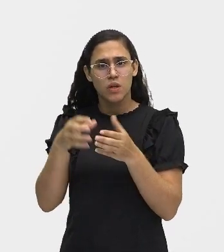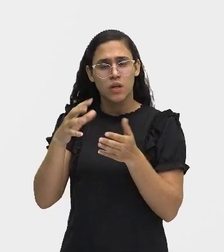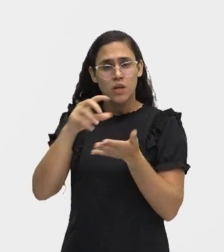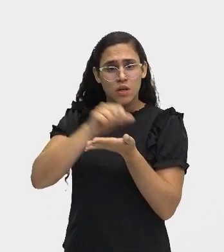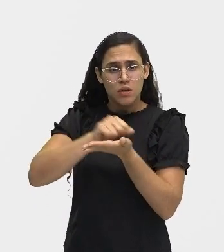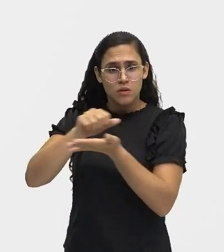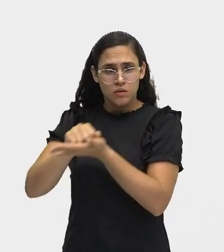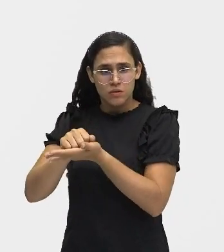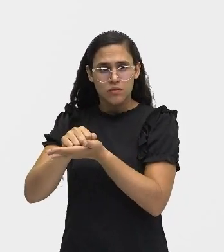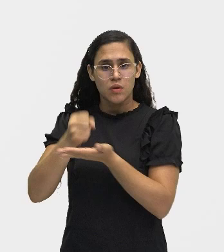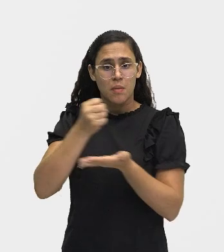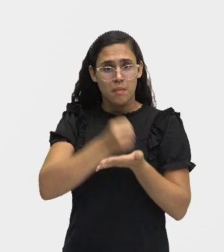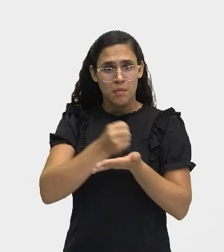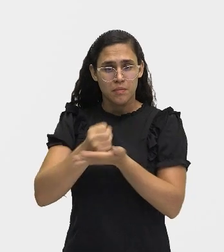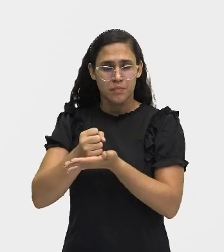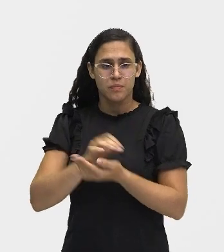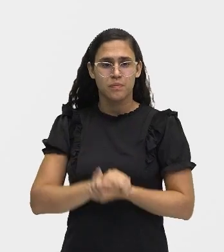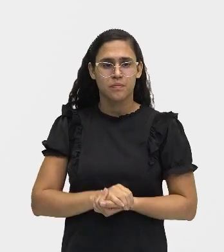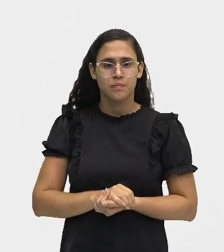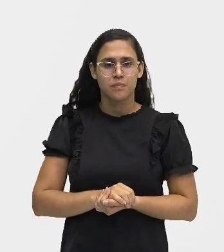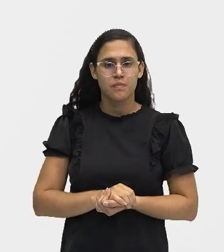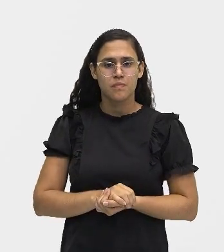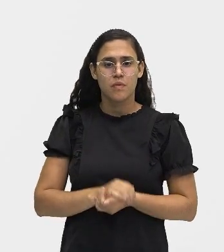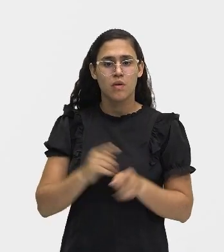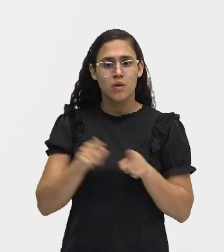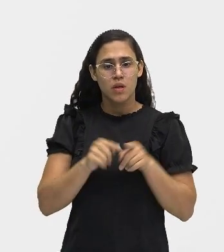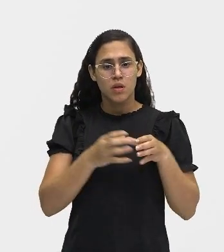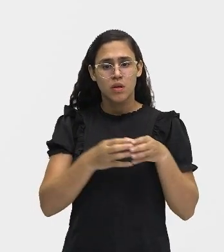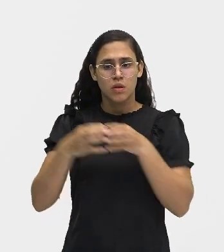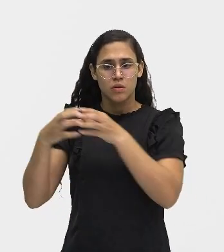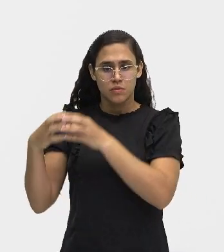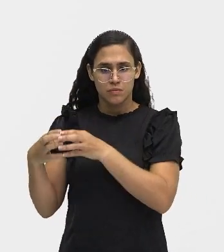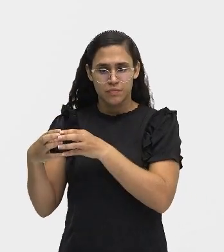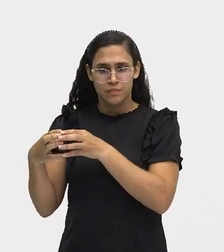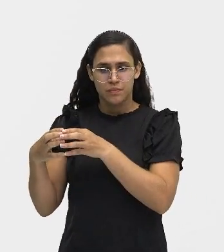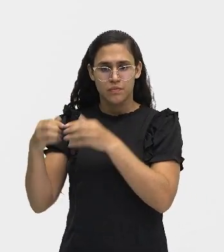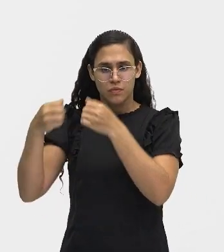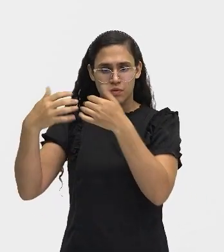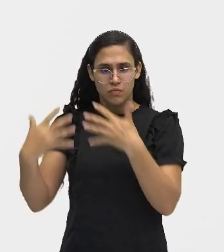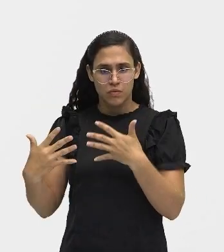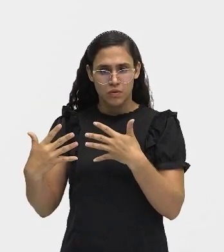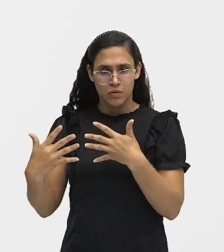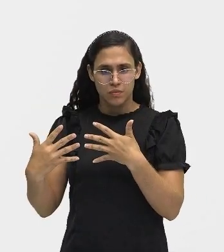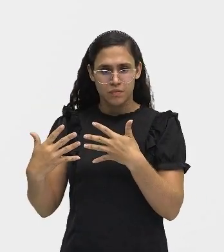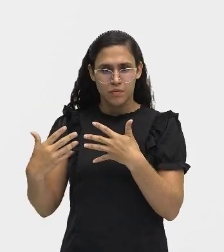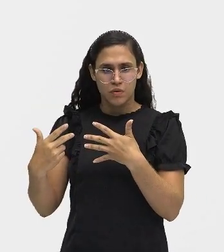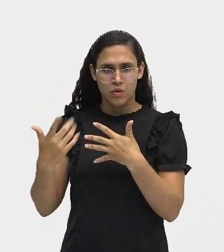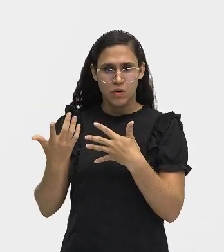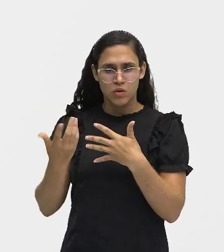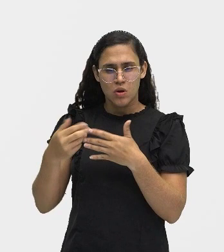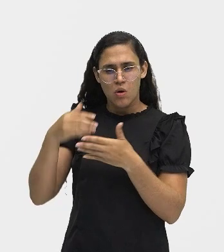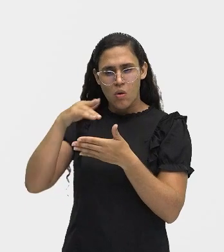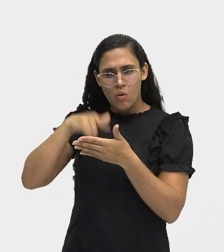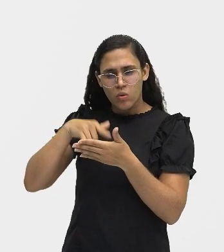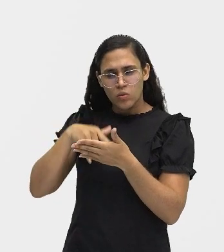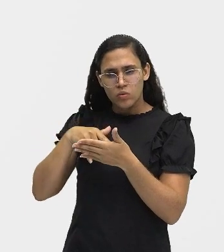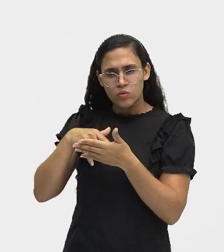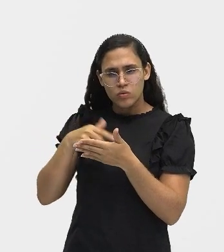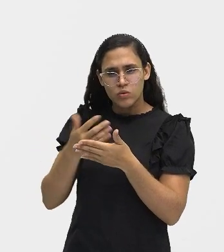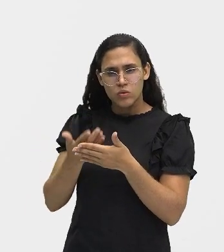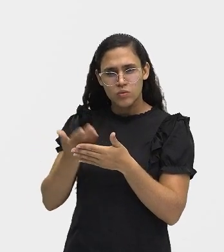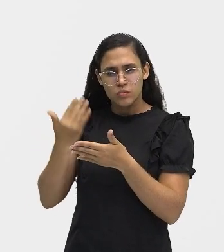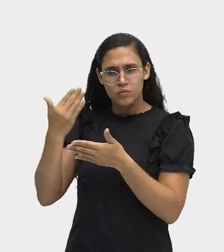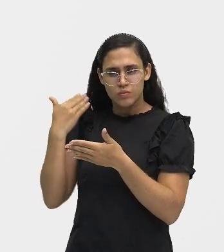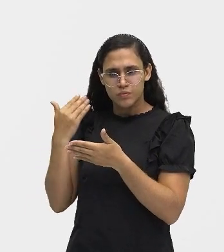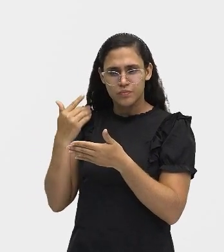consideradas equinofósseis, tá? E temos os somatofósseis, né, que eu falei para vocês ainda há pouco, que são os fósseis de restos corpóreos, né,